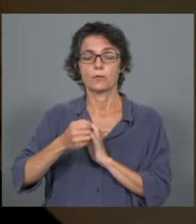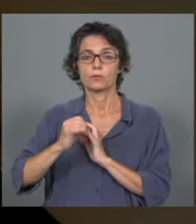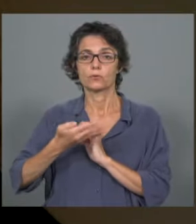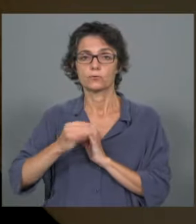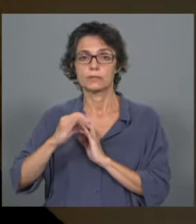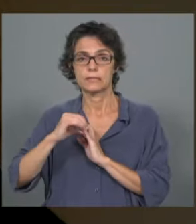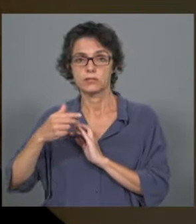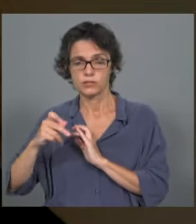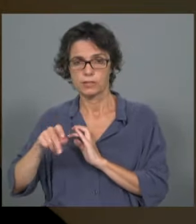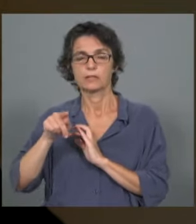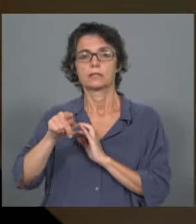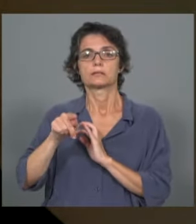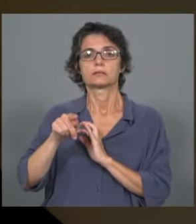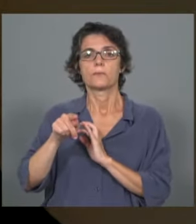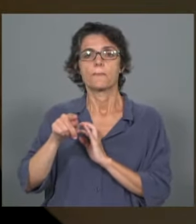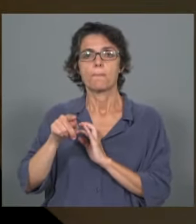durante